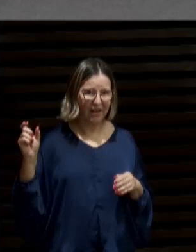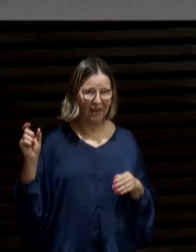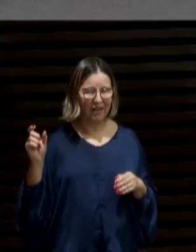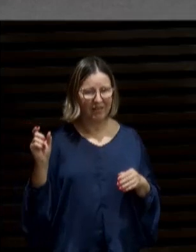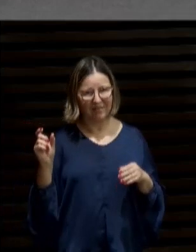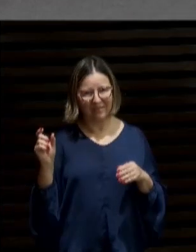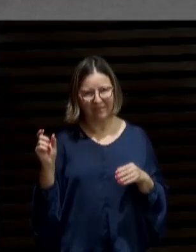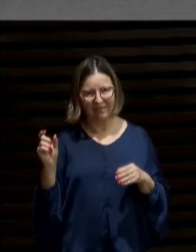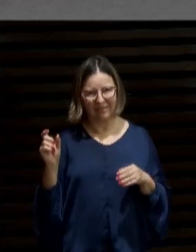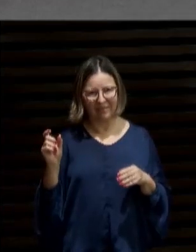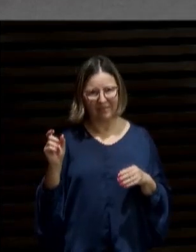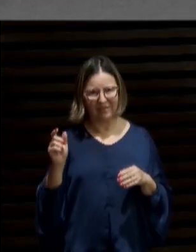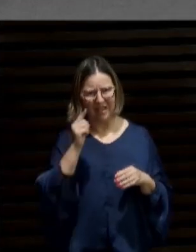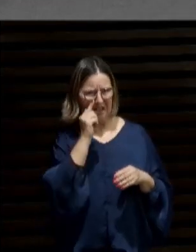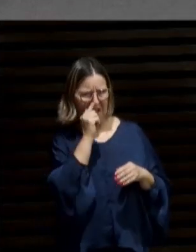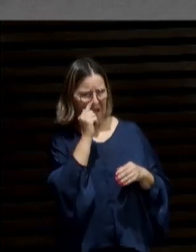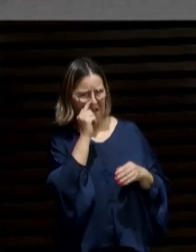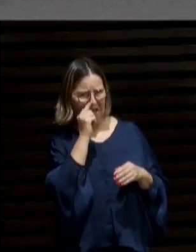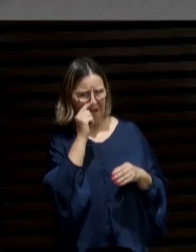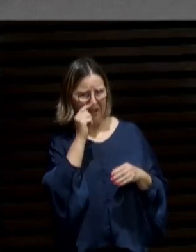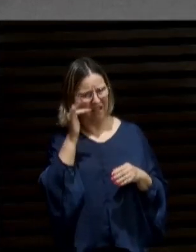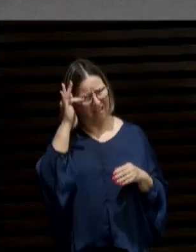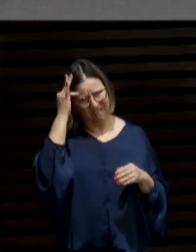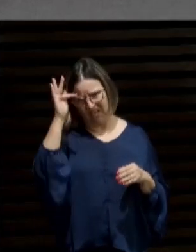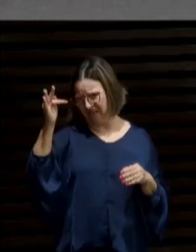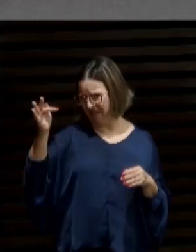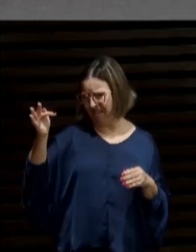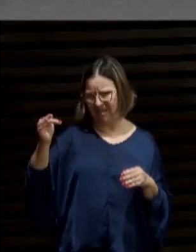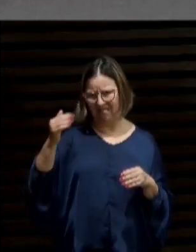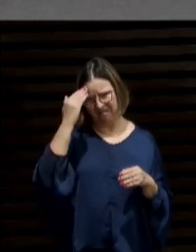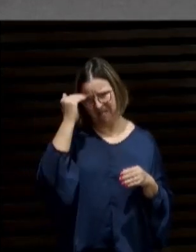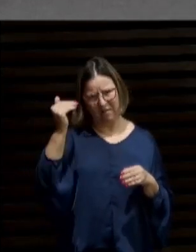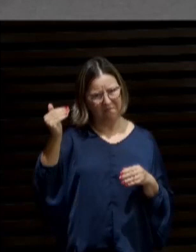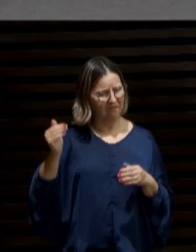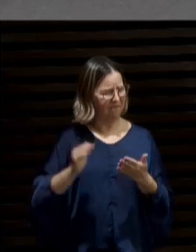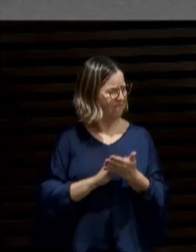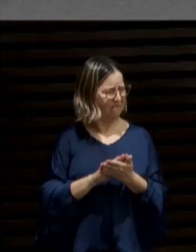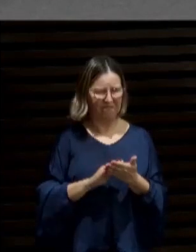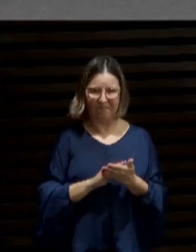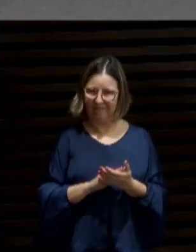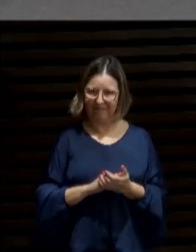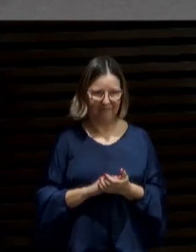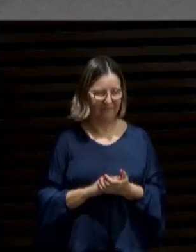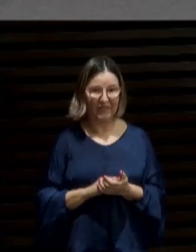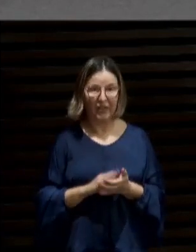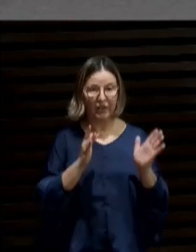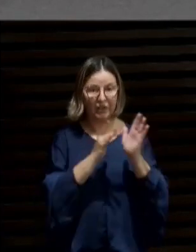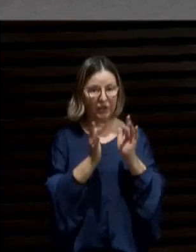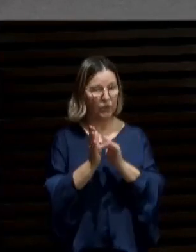na Grécia com Sócrates, Platão e Aristóteles. Ele não